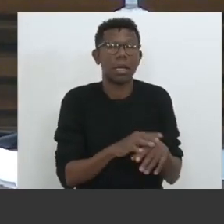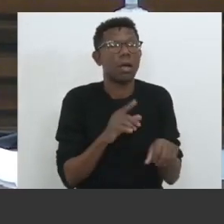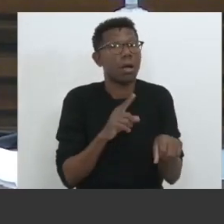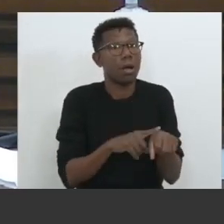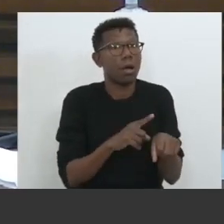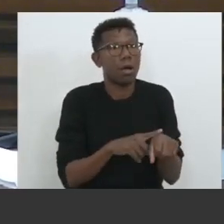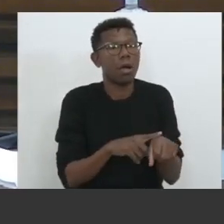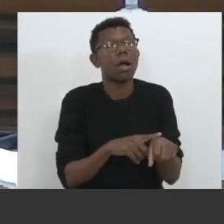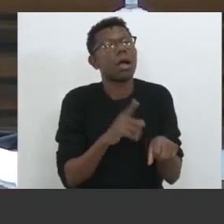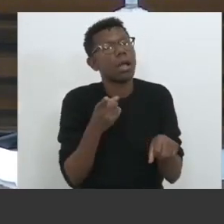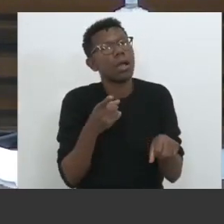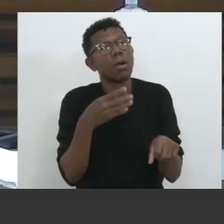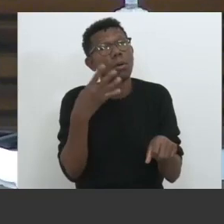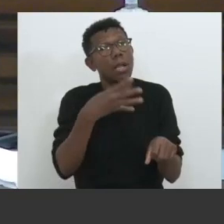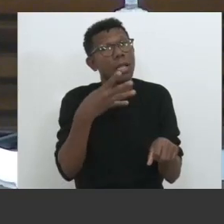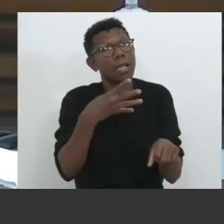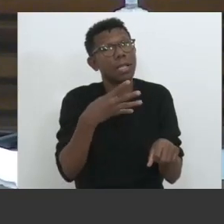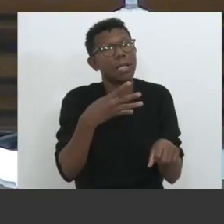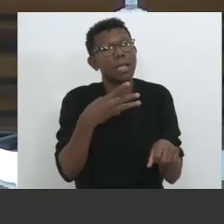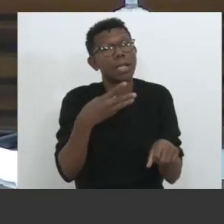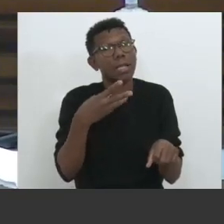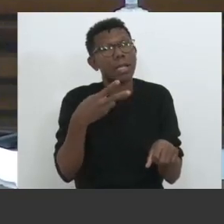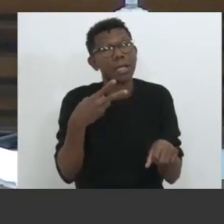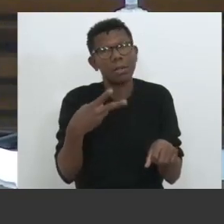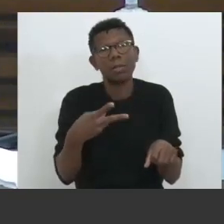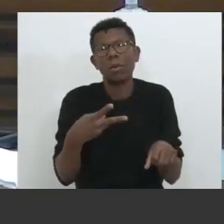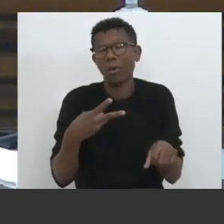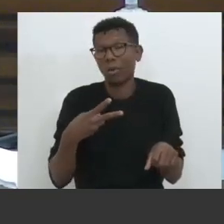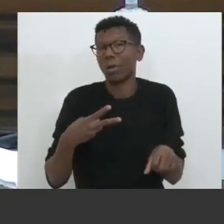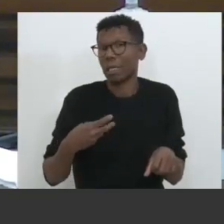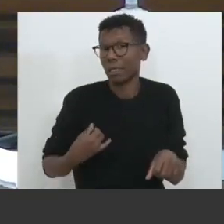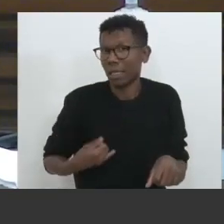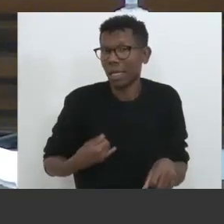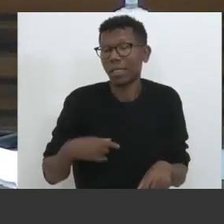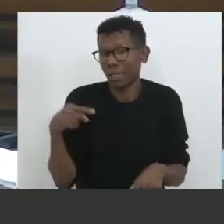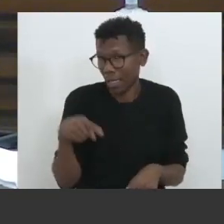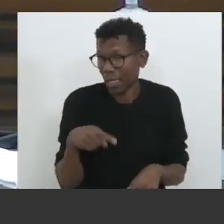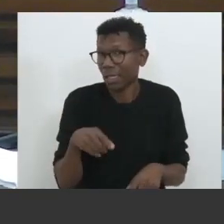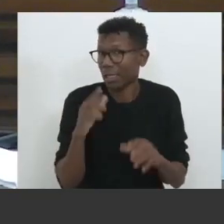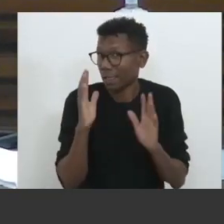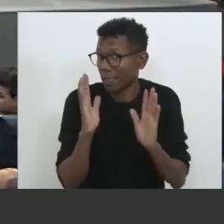anos aqui na Câmara mas um dia 40 né Diva e